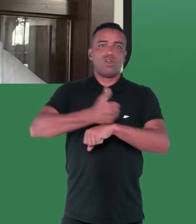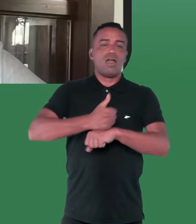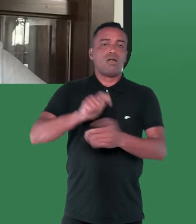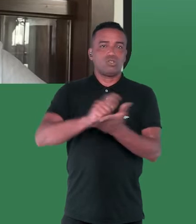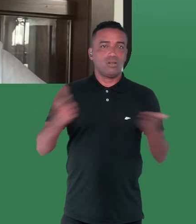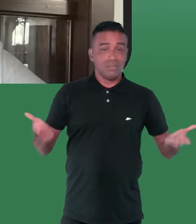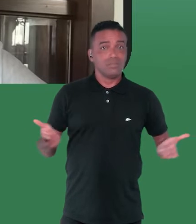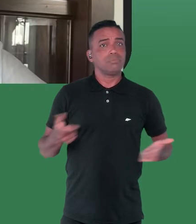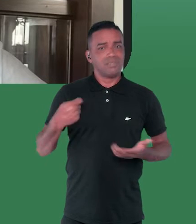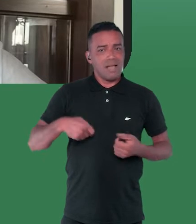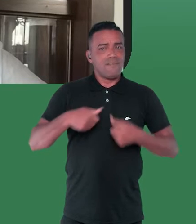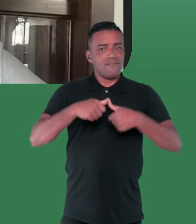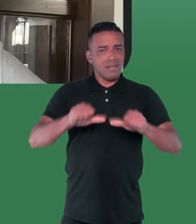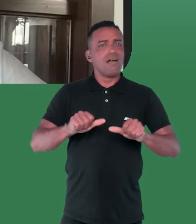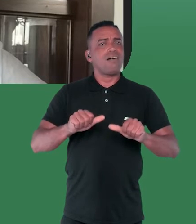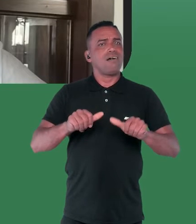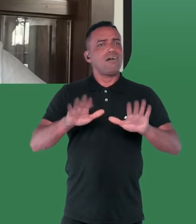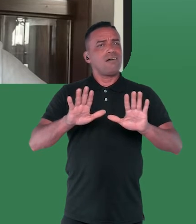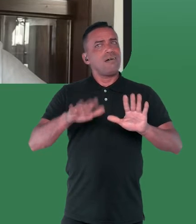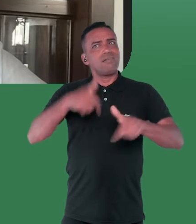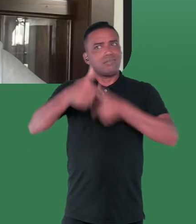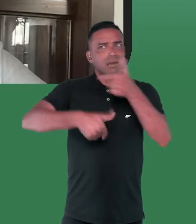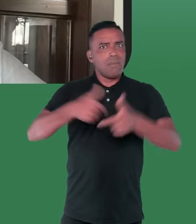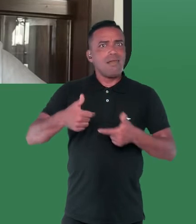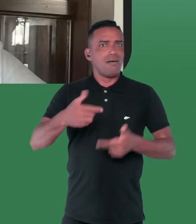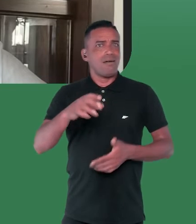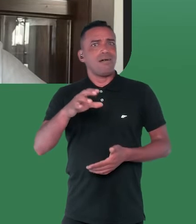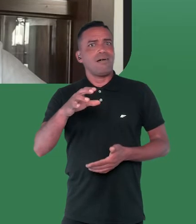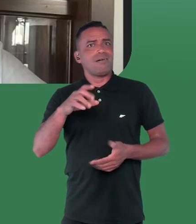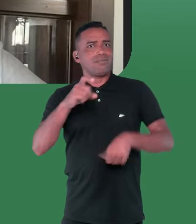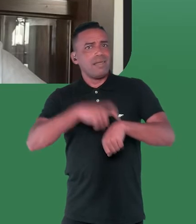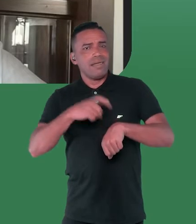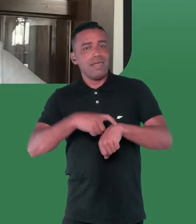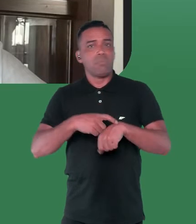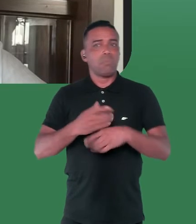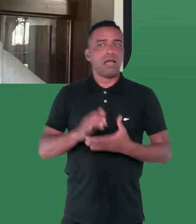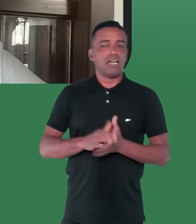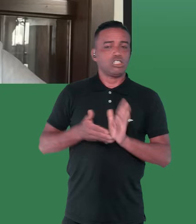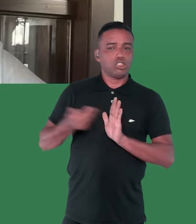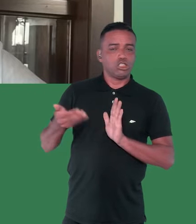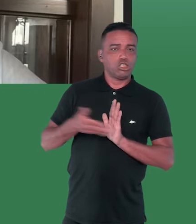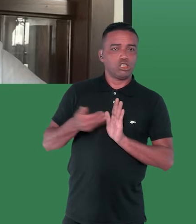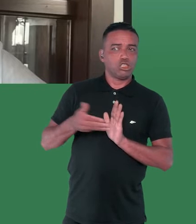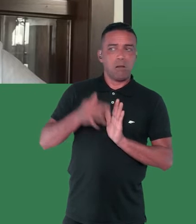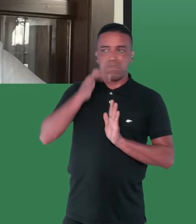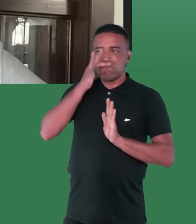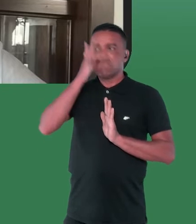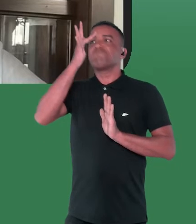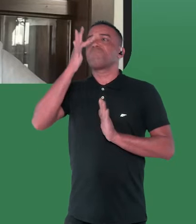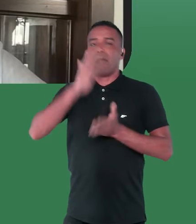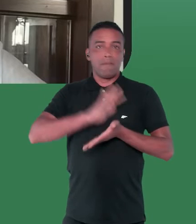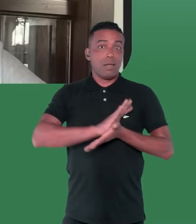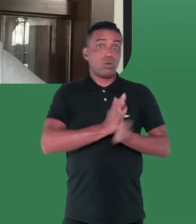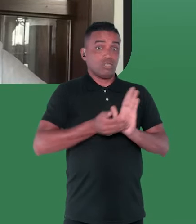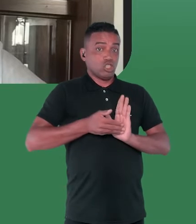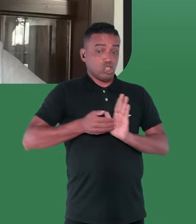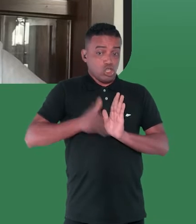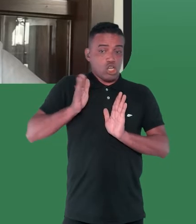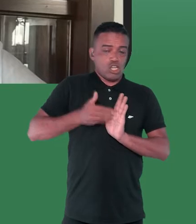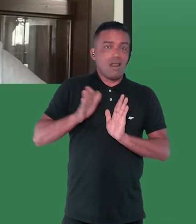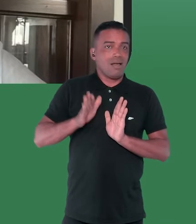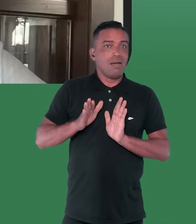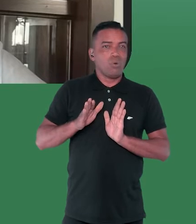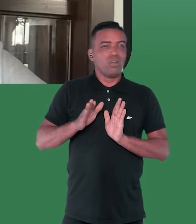lá para se despir de vaidades e de preconceitos, porque é muito duro o